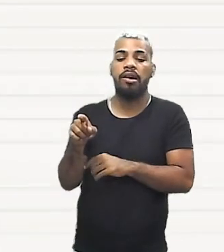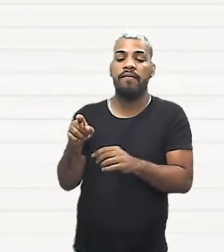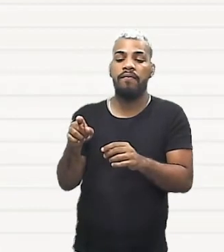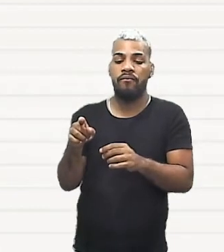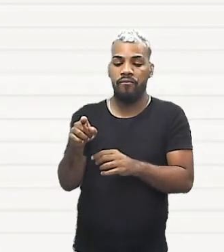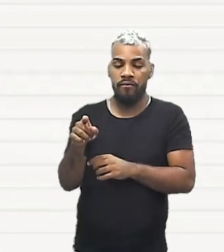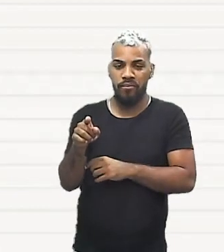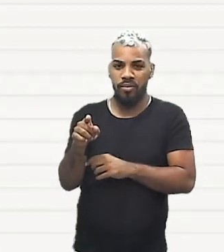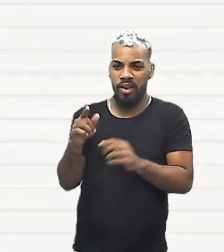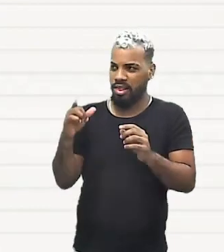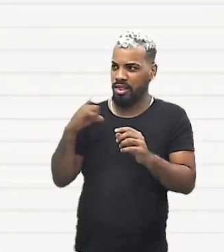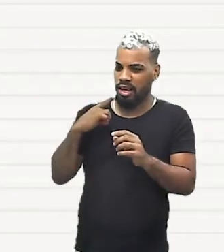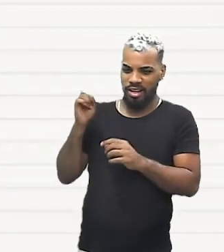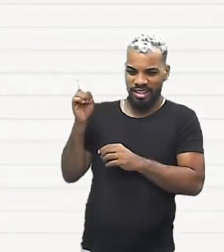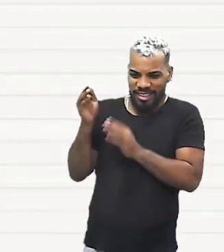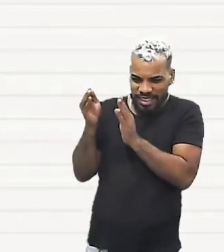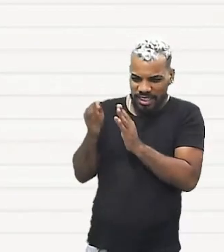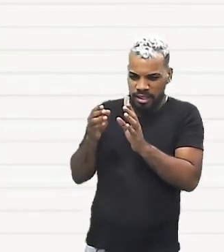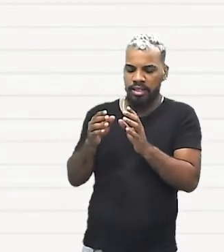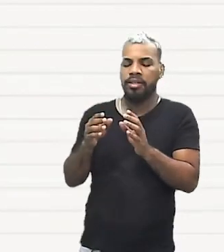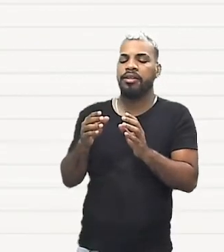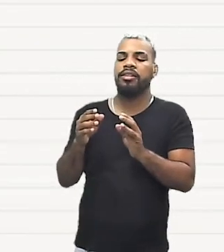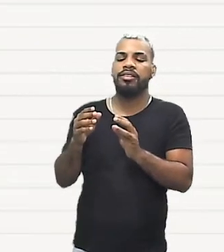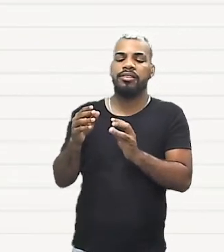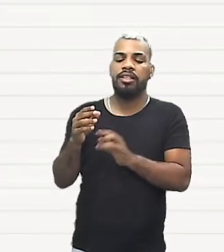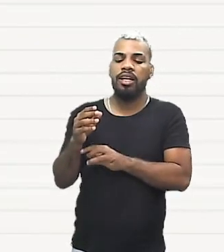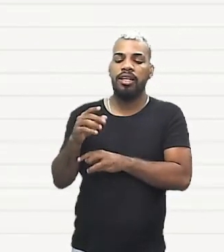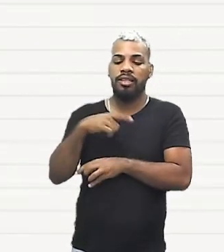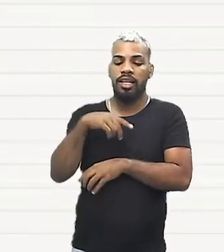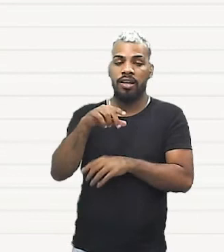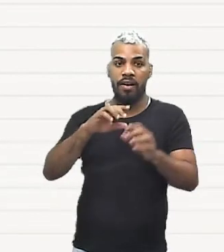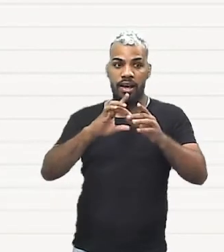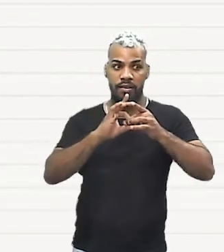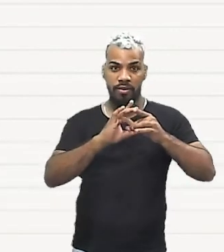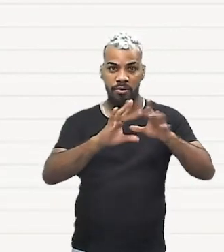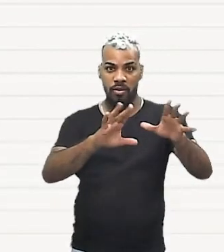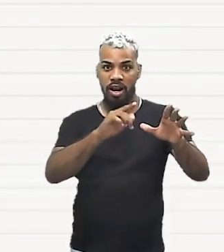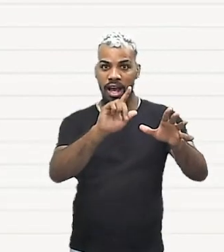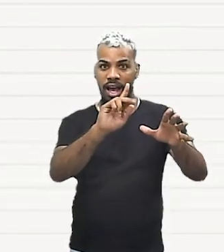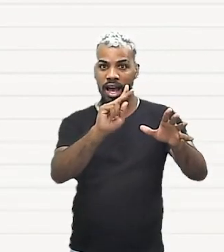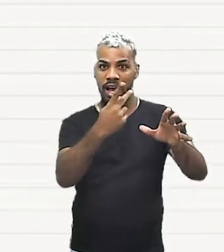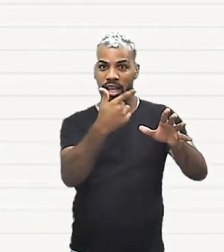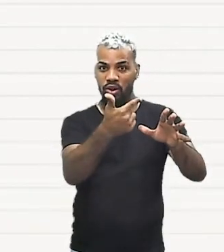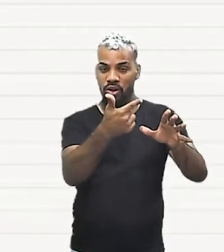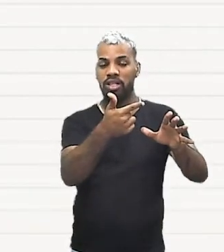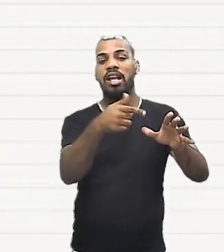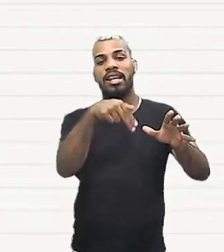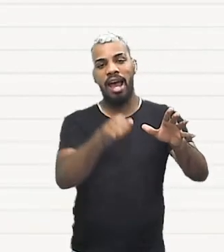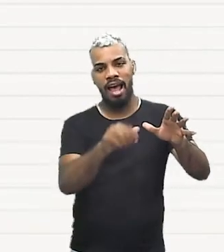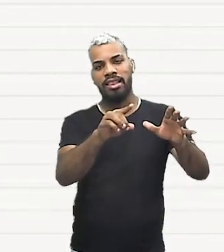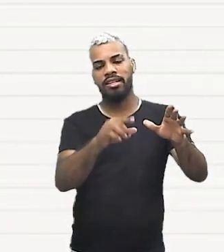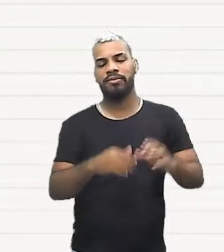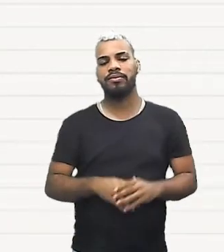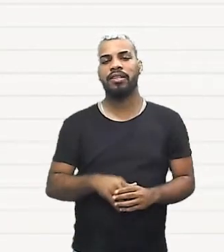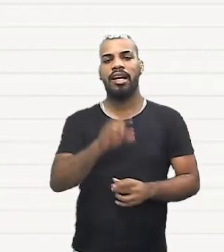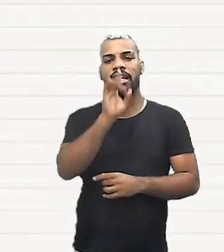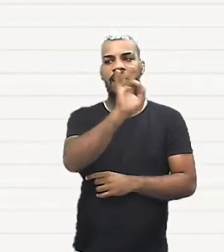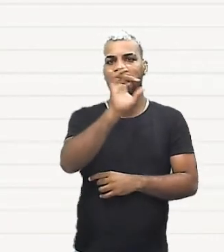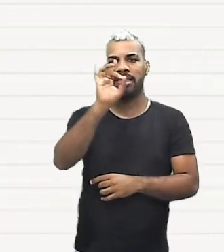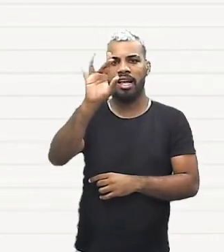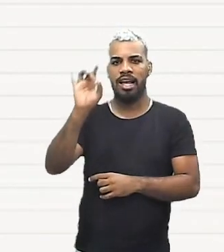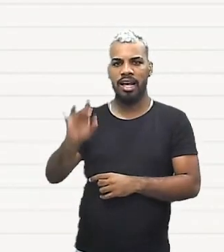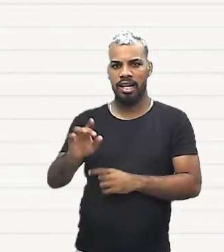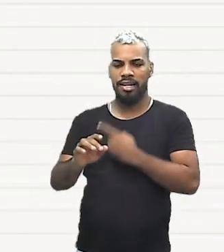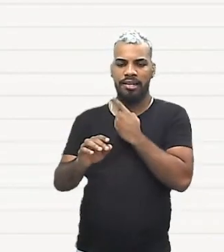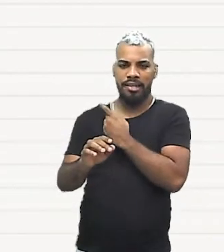o H2 e vai embora na forma de nada também Então veja cada ácido pirúvico cada